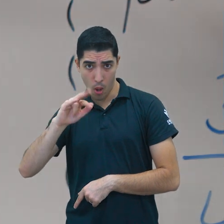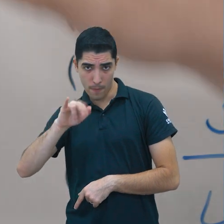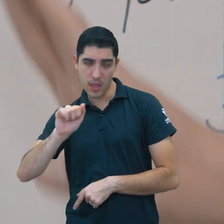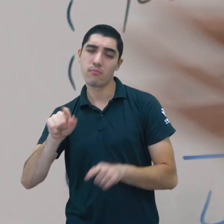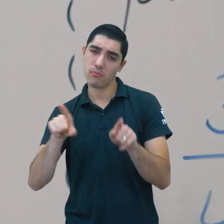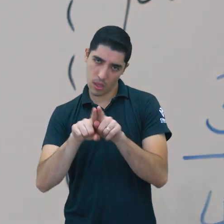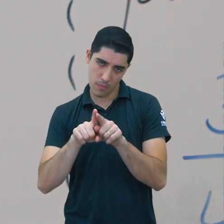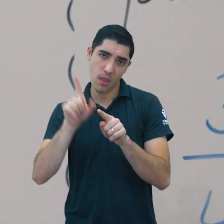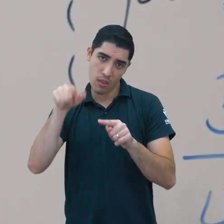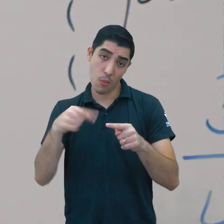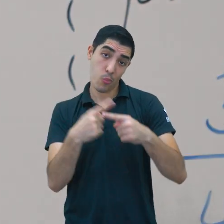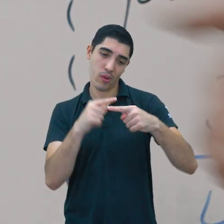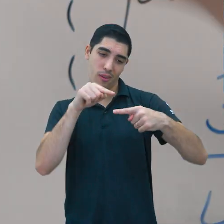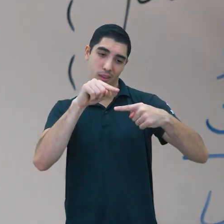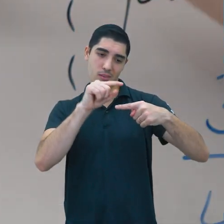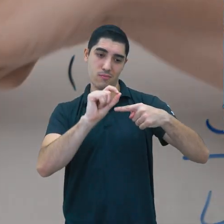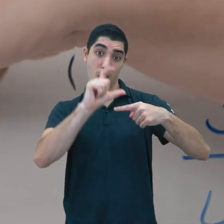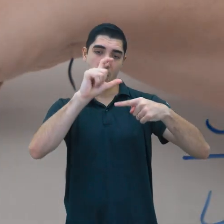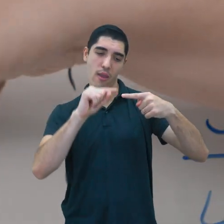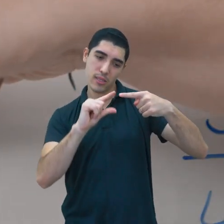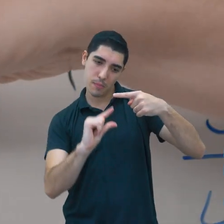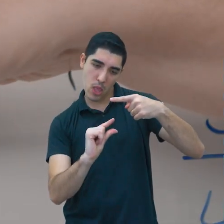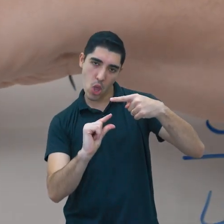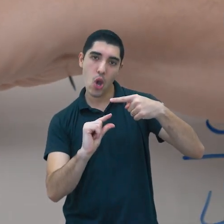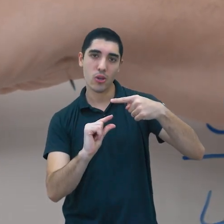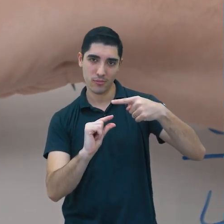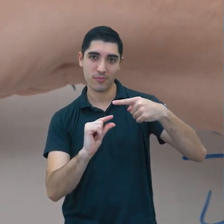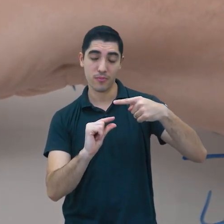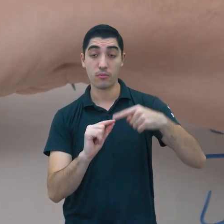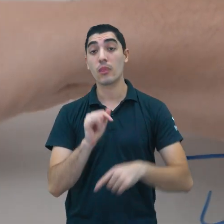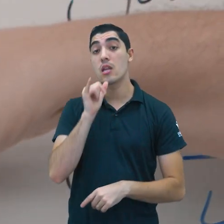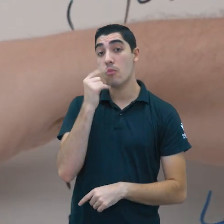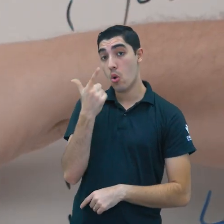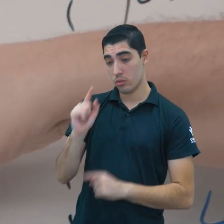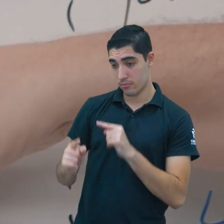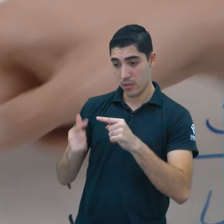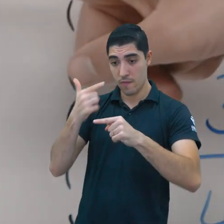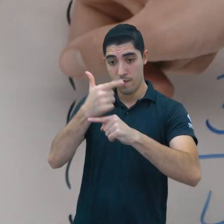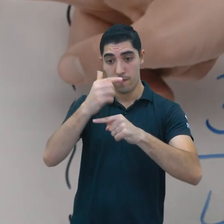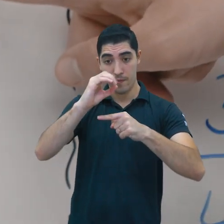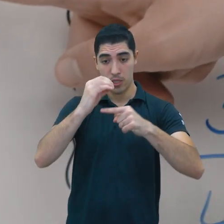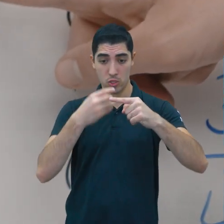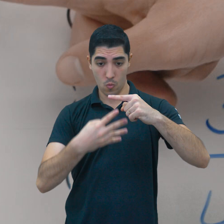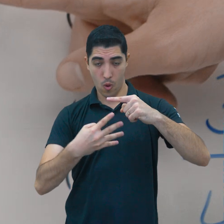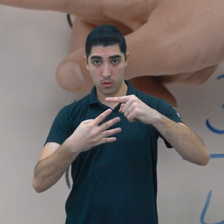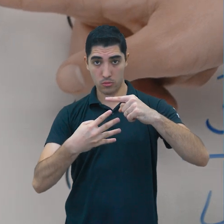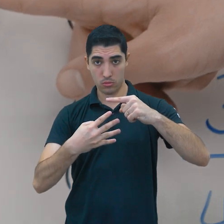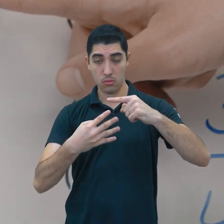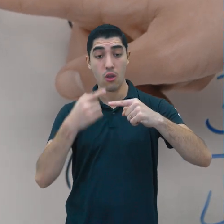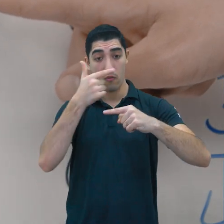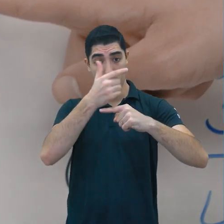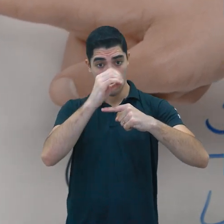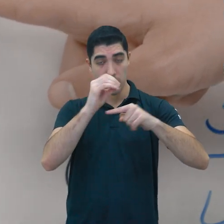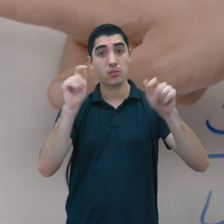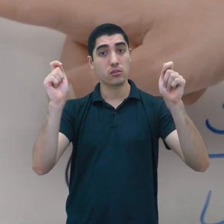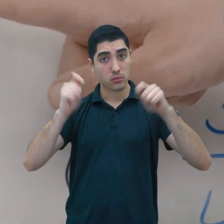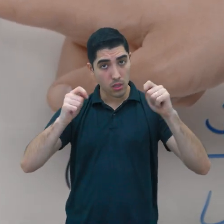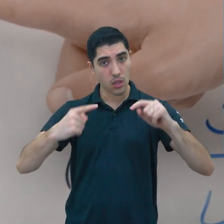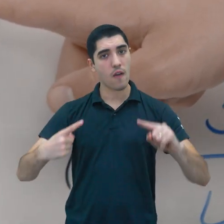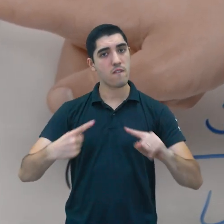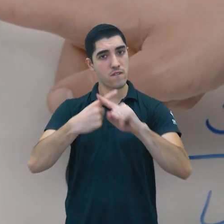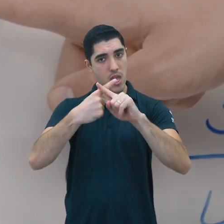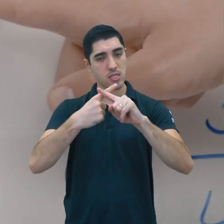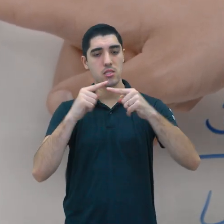gente só quer saber se é aparente. Tá? Numerador é múltiplo do denominador. Esse aqui, 20 quartos. O